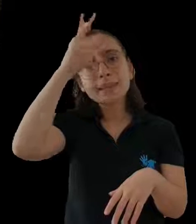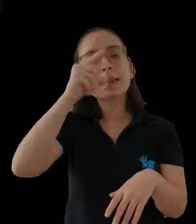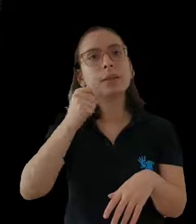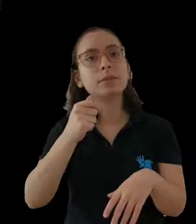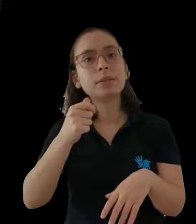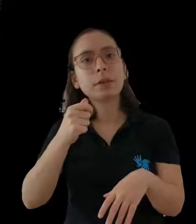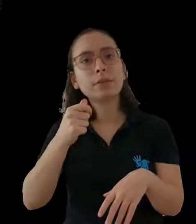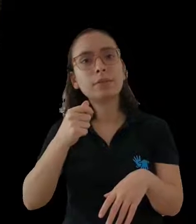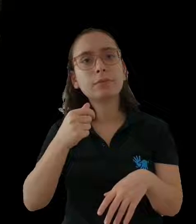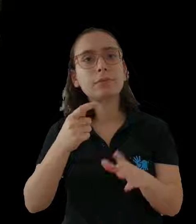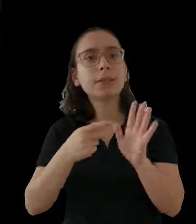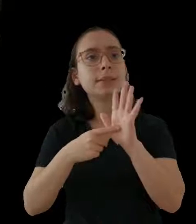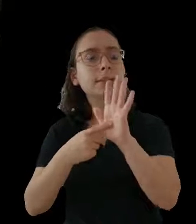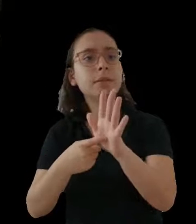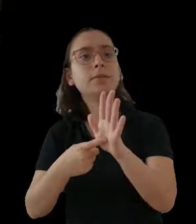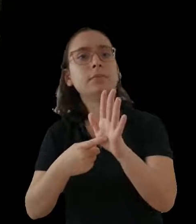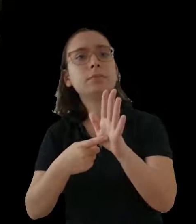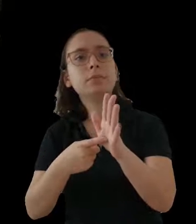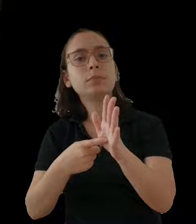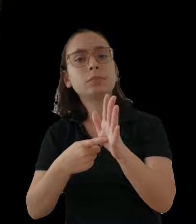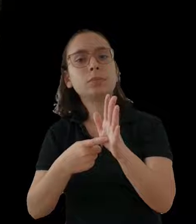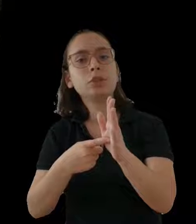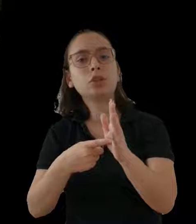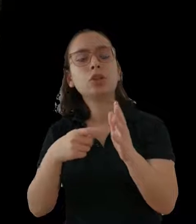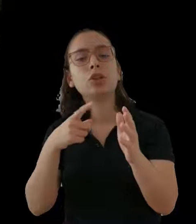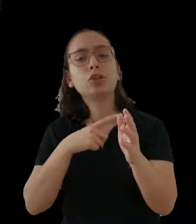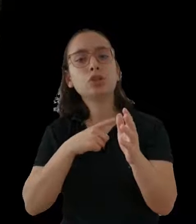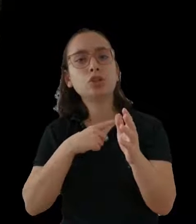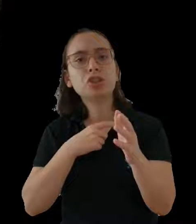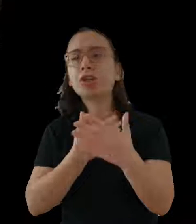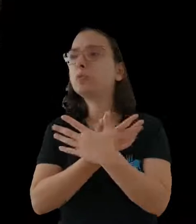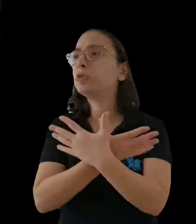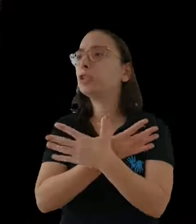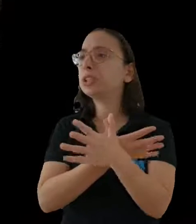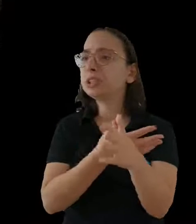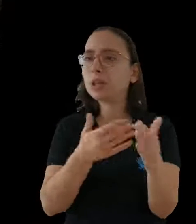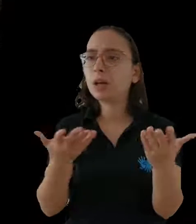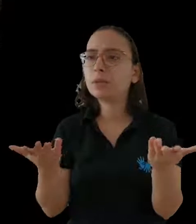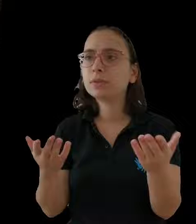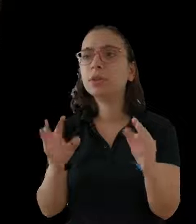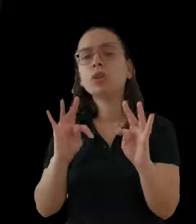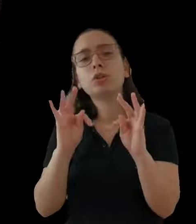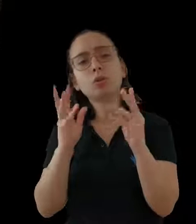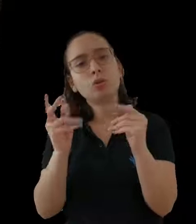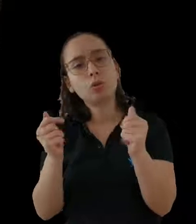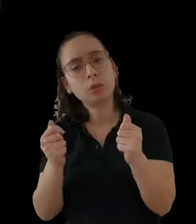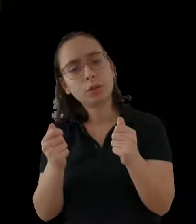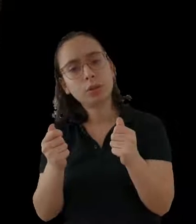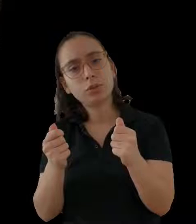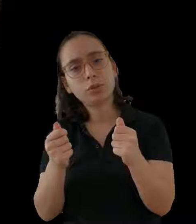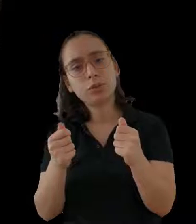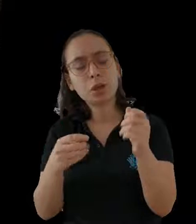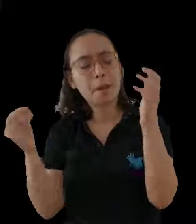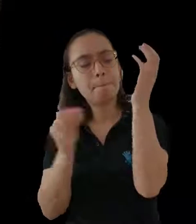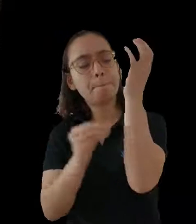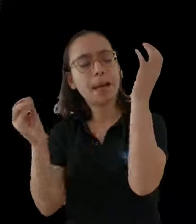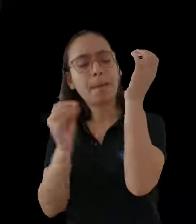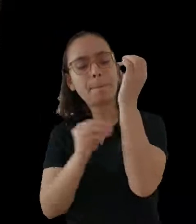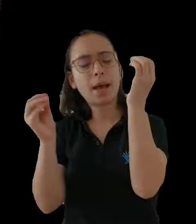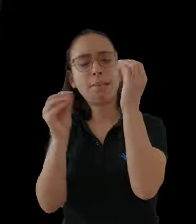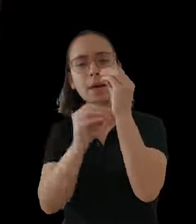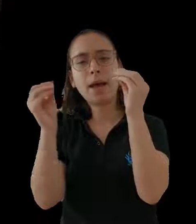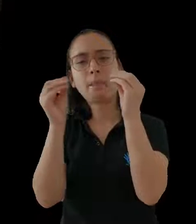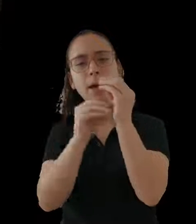E aí essa galinha vai representar que tinham muitas aves ali e que todas essas aves